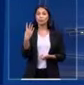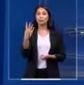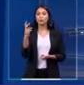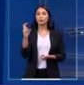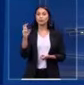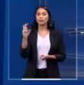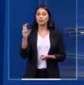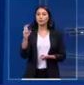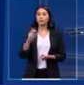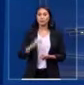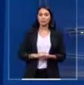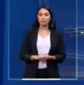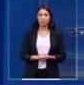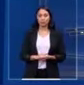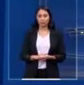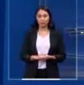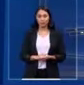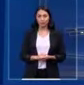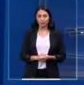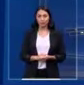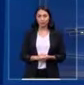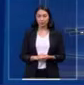45.